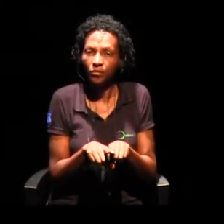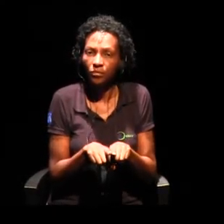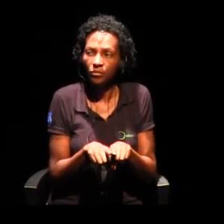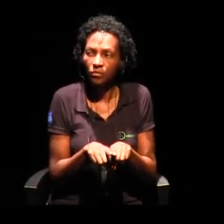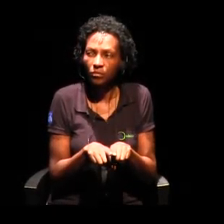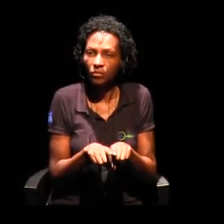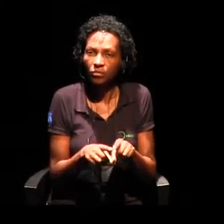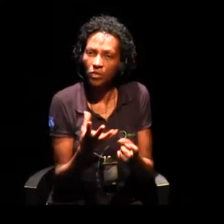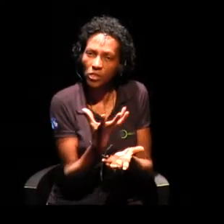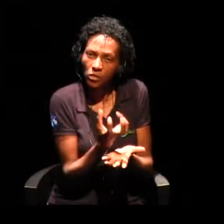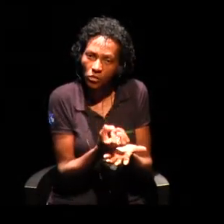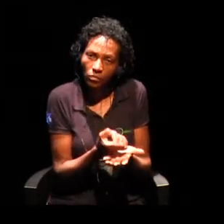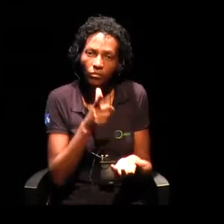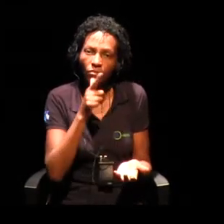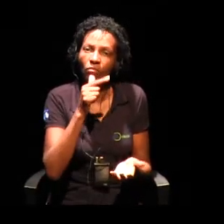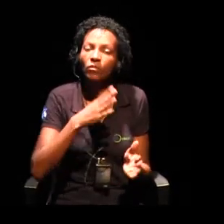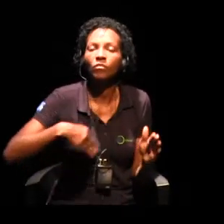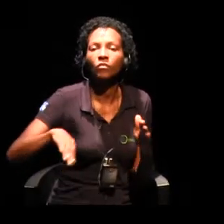areia para também